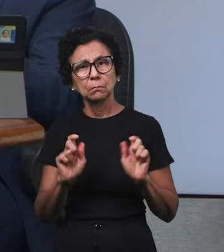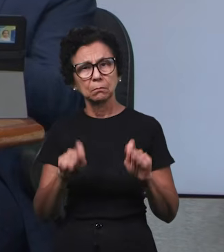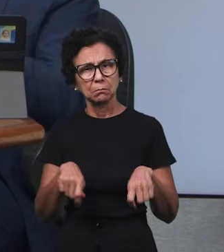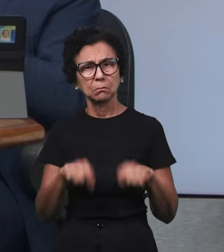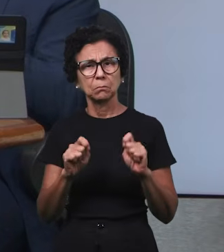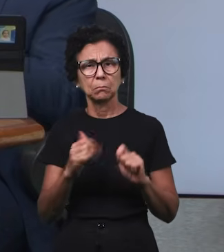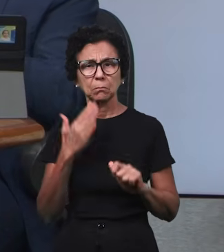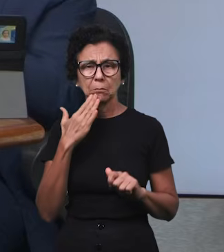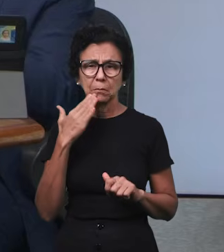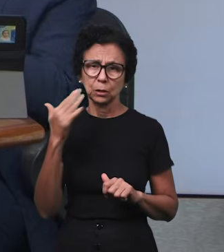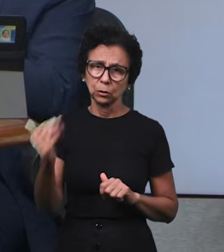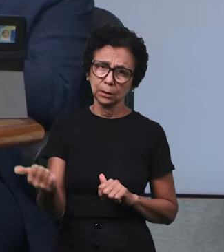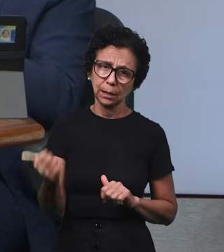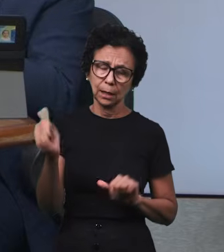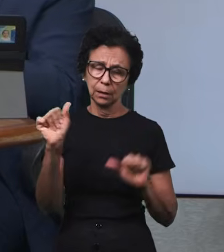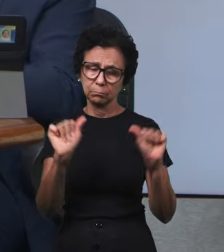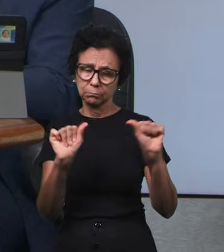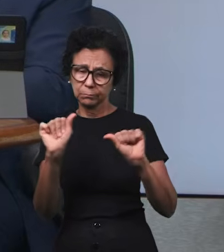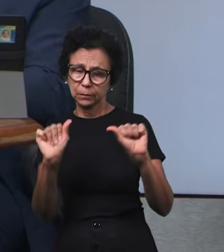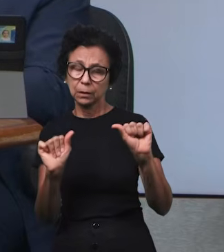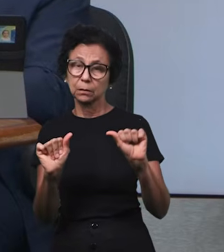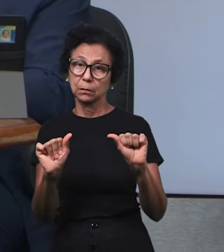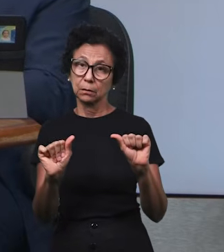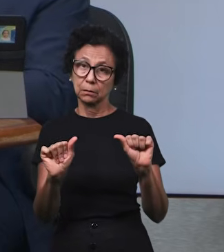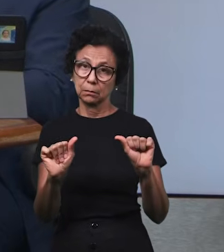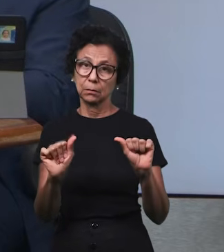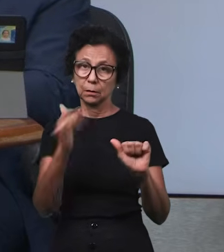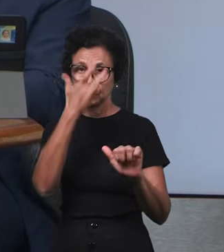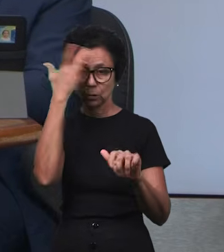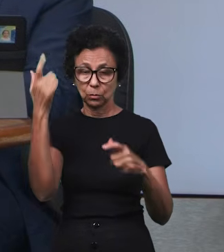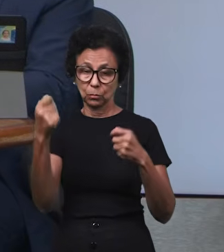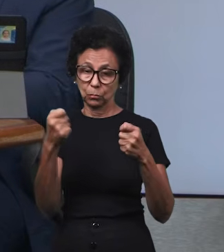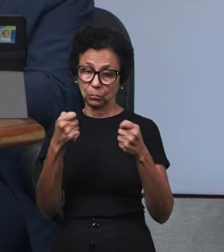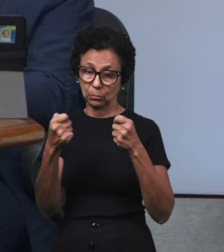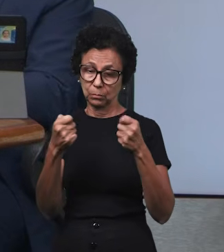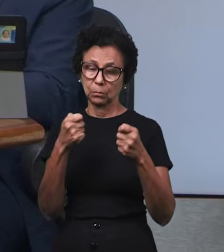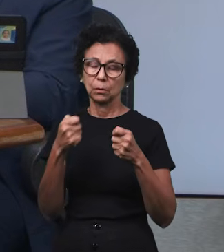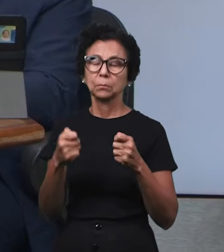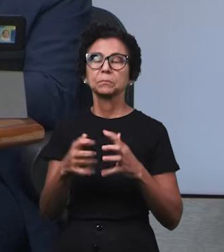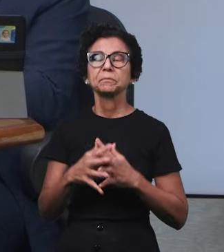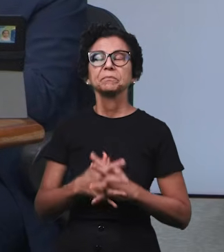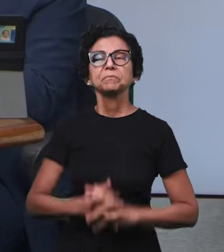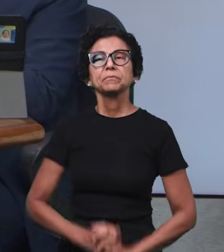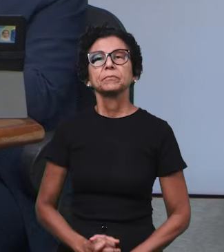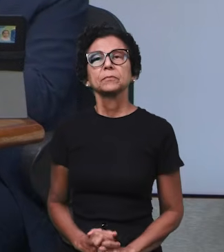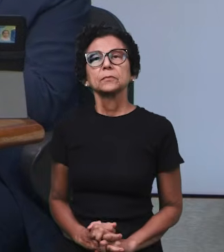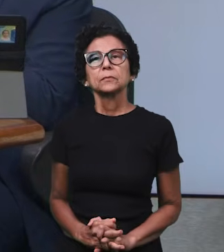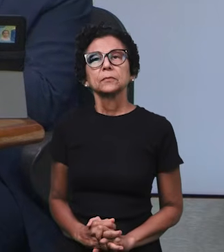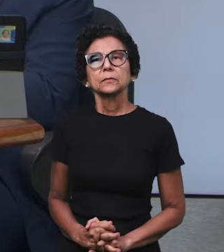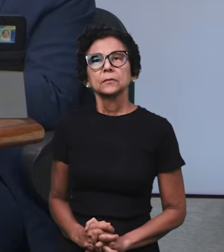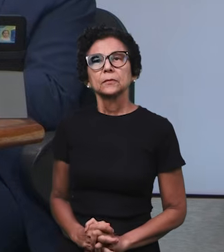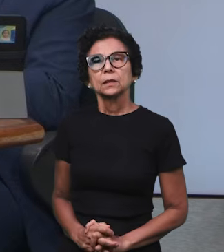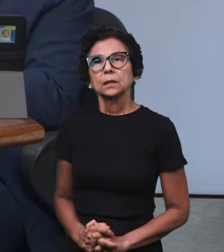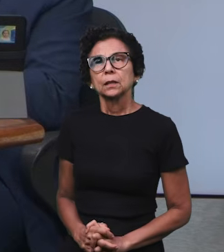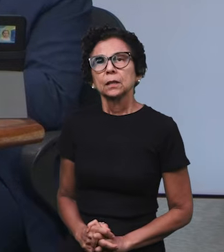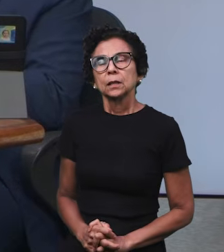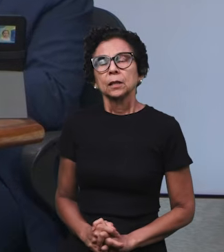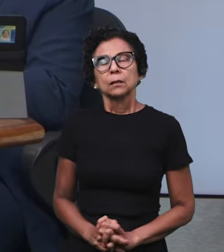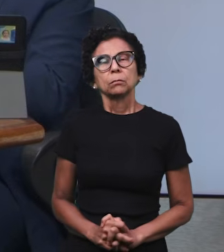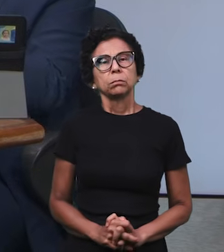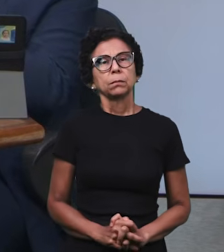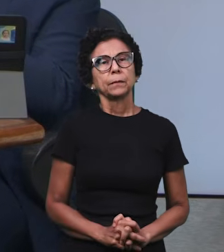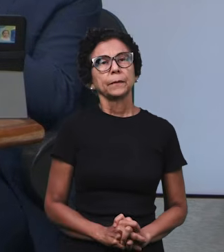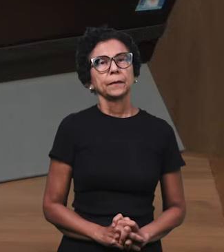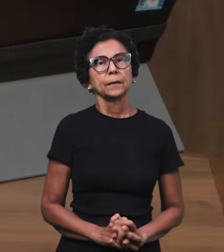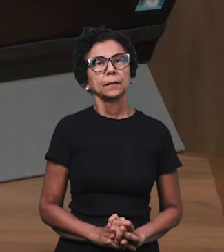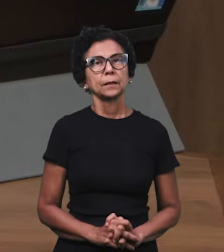melhorar de acordo com os controles, né, do paciente. Mas falando de taxa de filtração